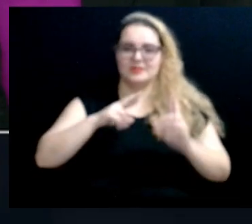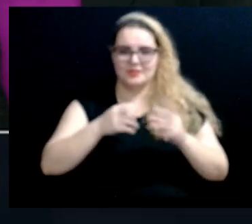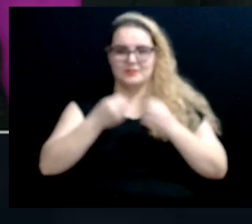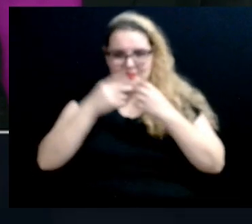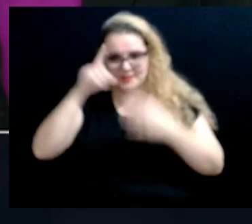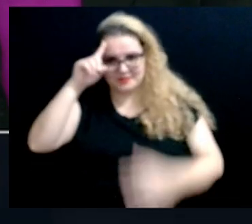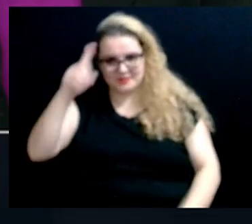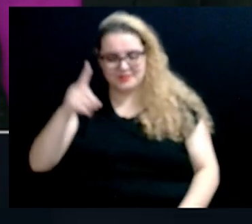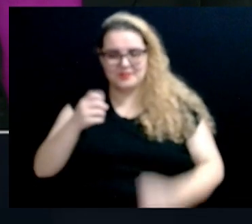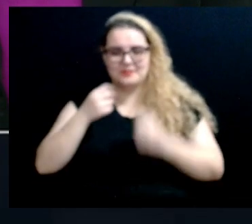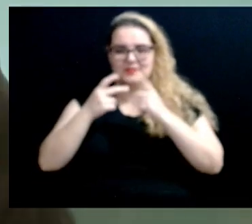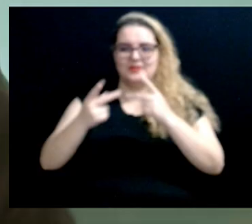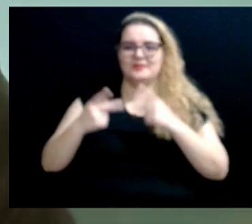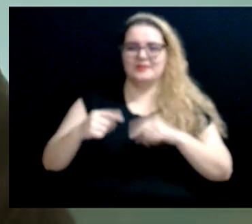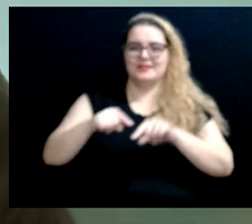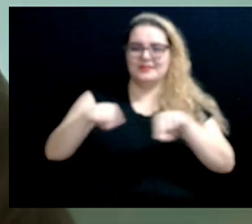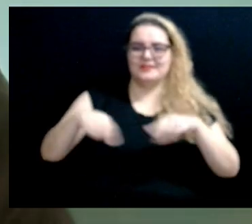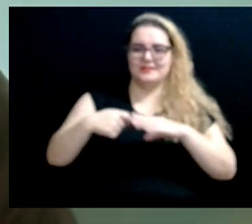ao Estúdio Câmara.